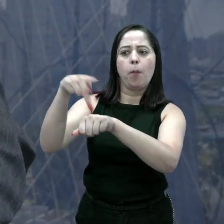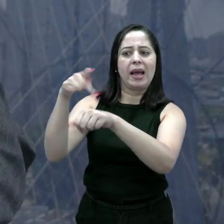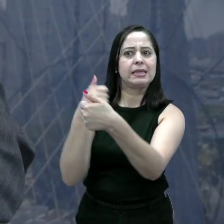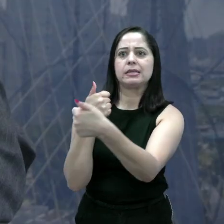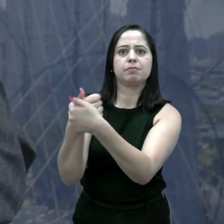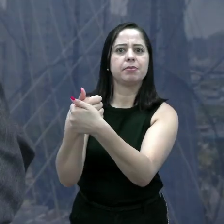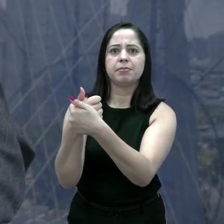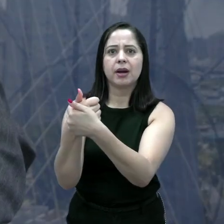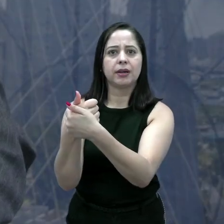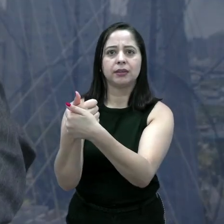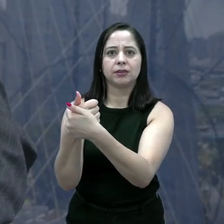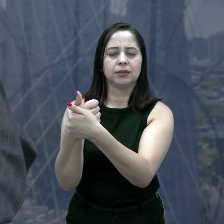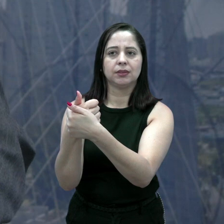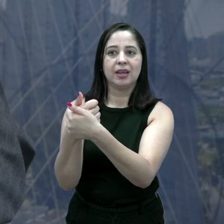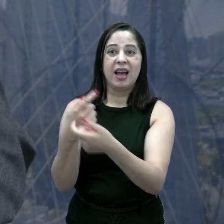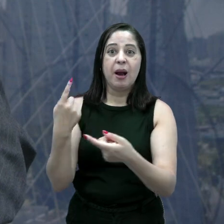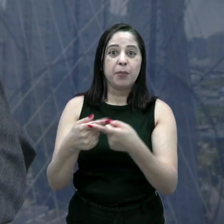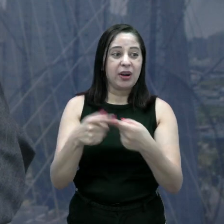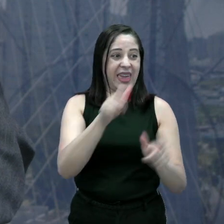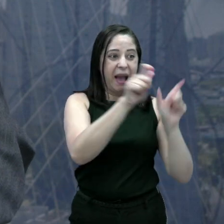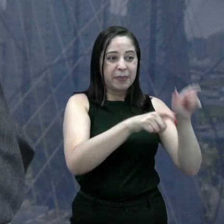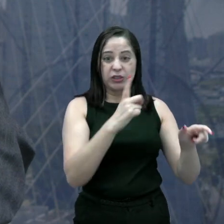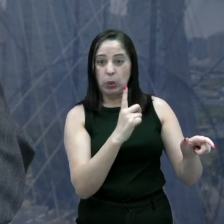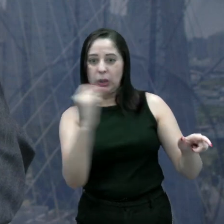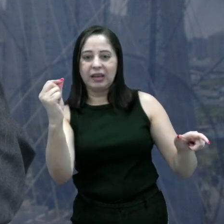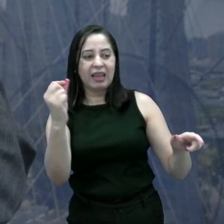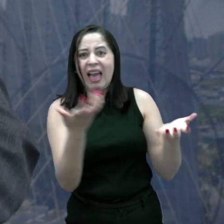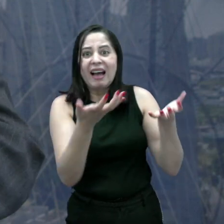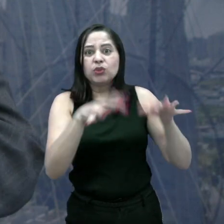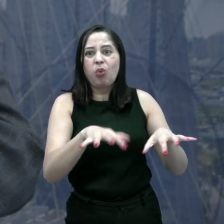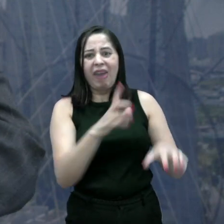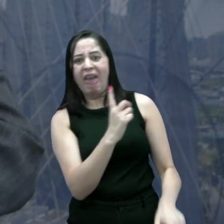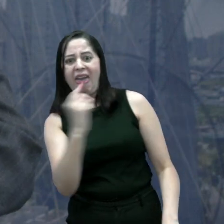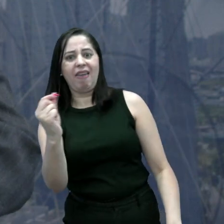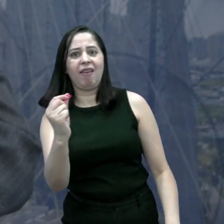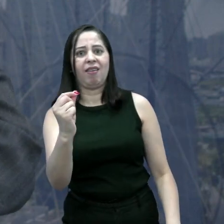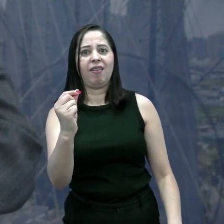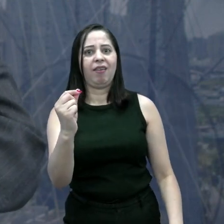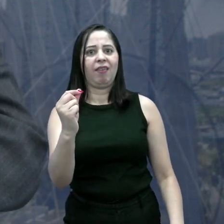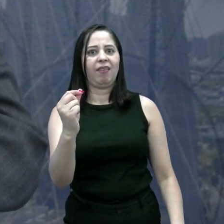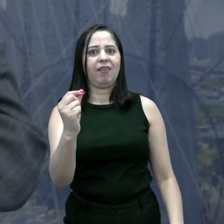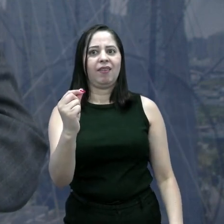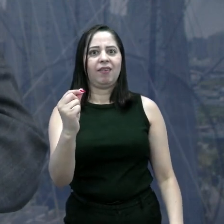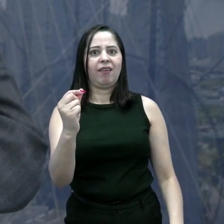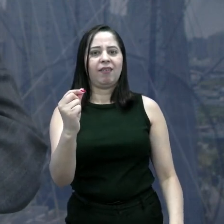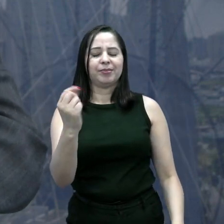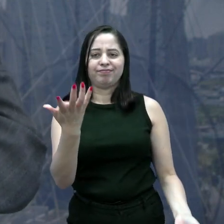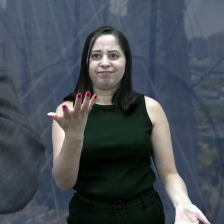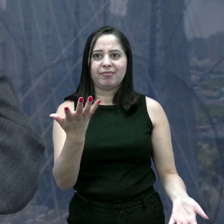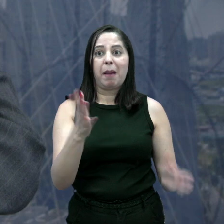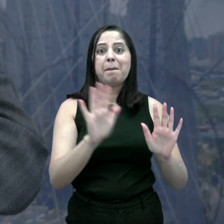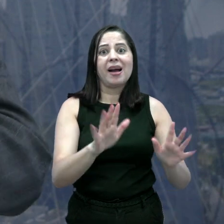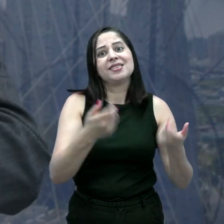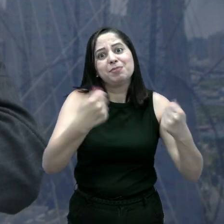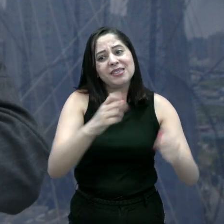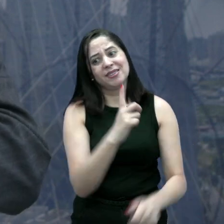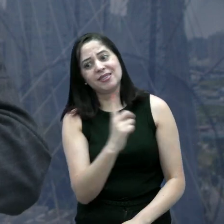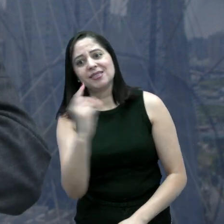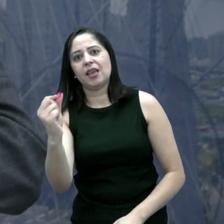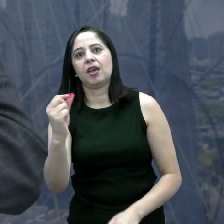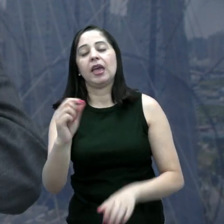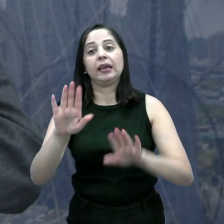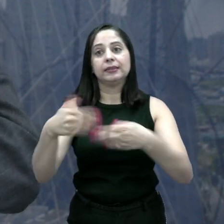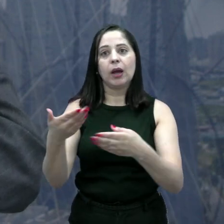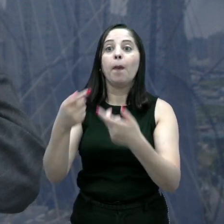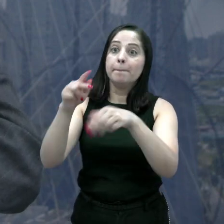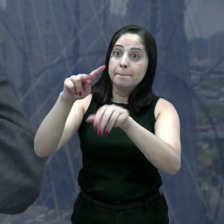não quer sair, ele teve que sair, né? Então ele vai procurar guarida num lugar seguro. E sempre o fronteiriço ele é o melhor. Só